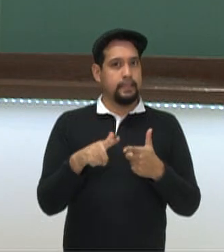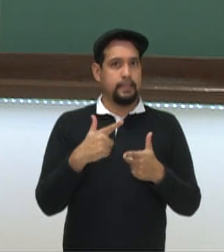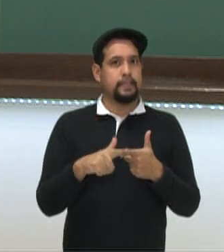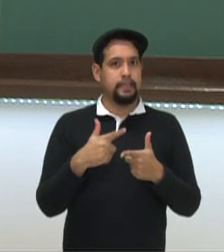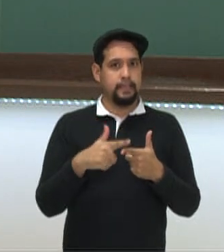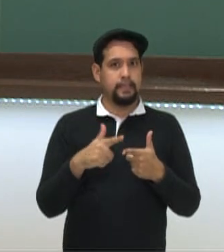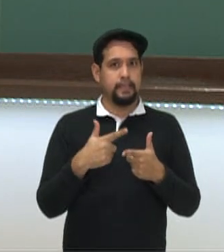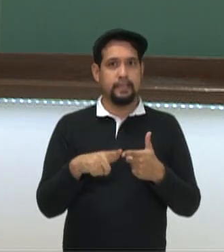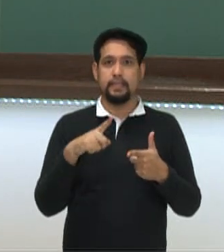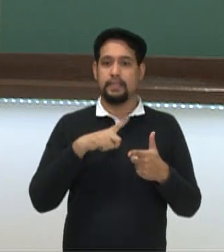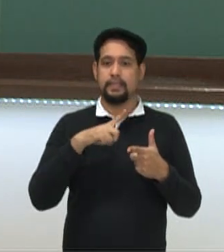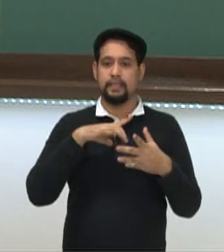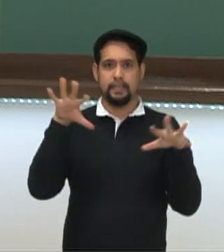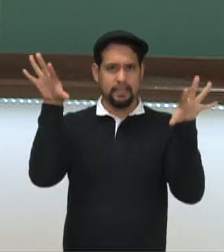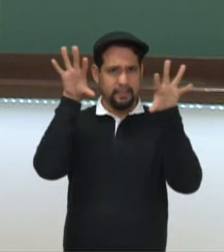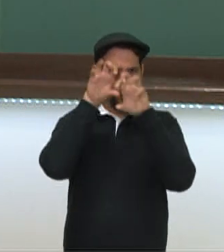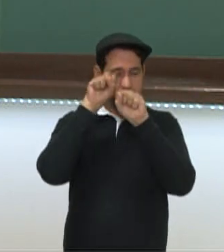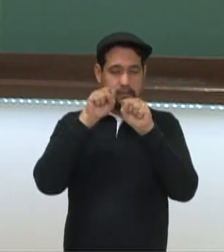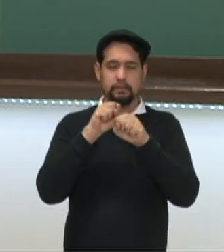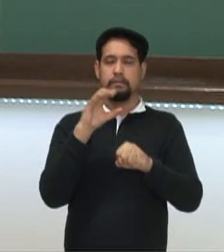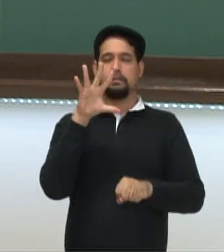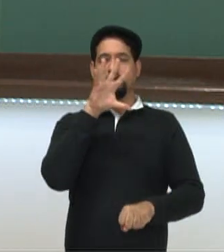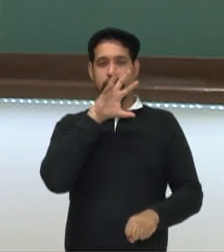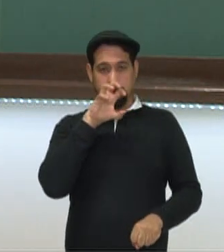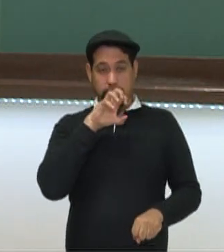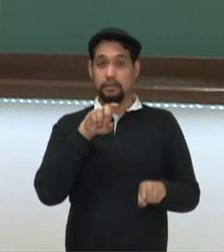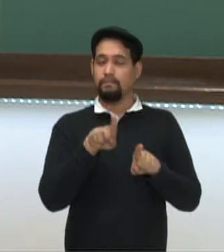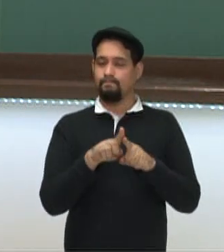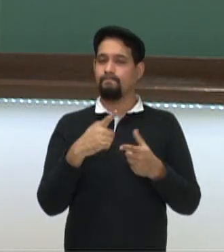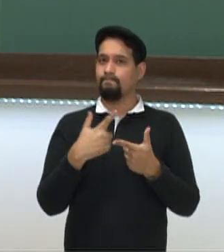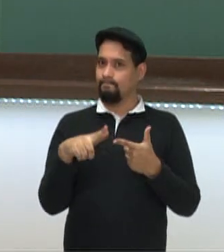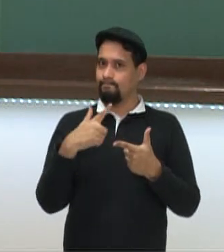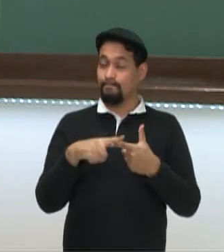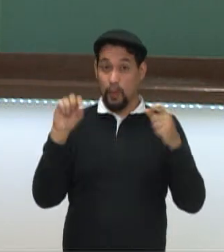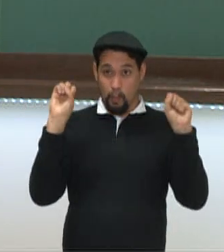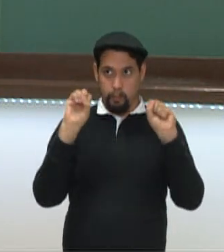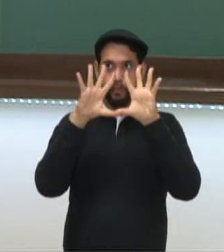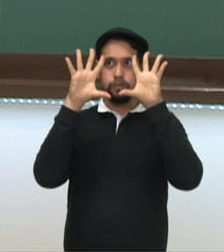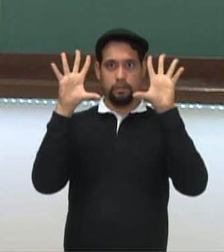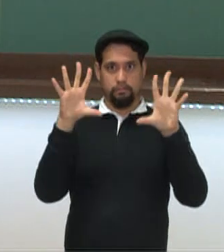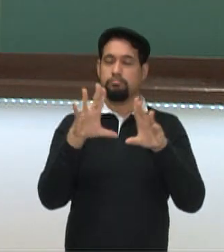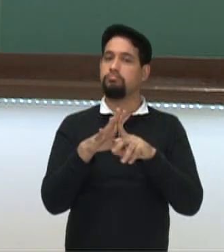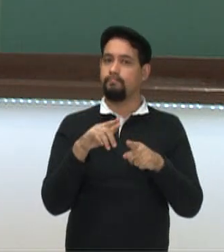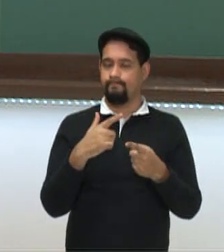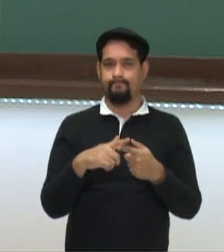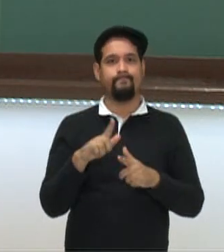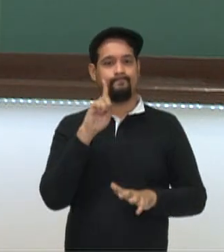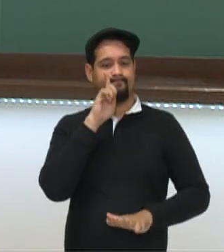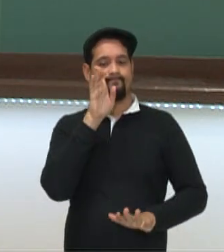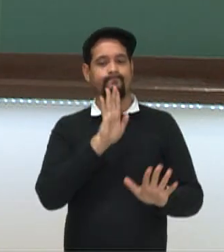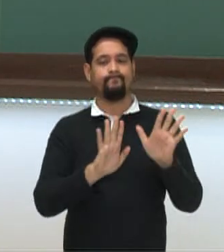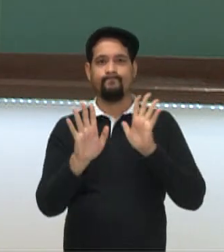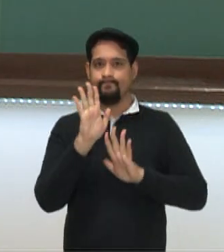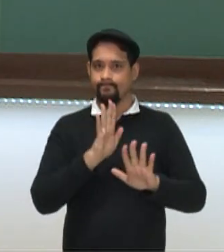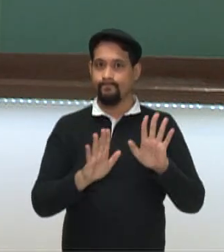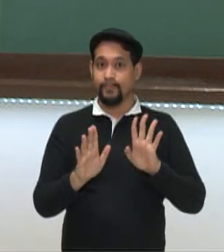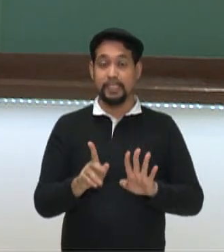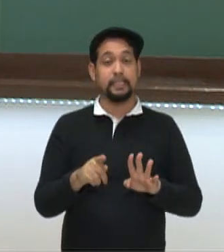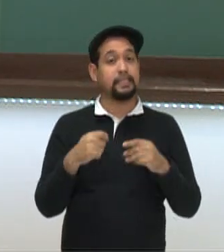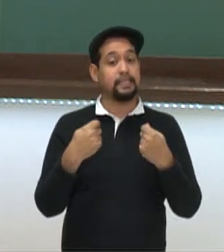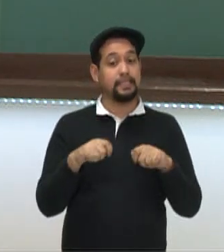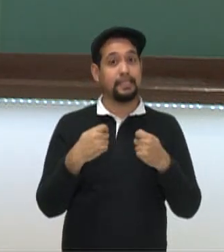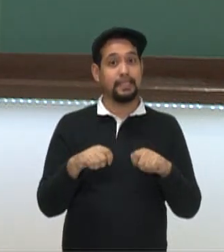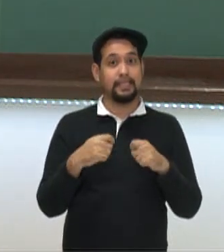de contaminação, de intoxicação, de acidentes que podem ser provocados por essa substância. Você dá